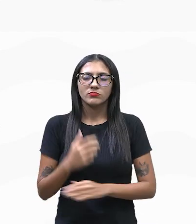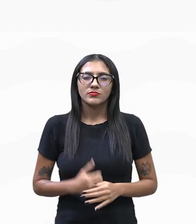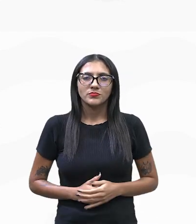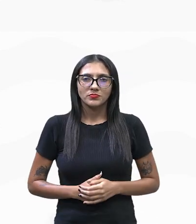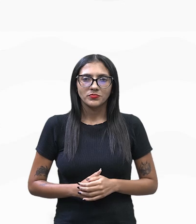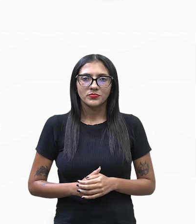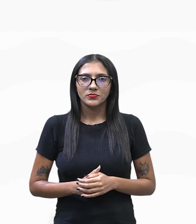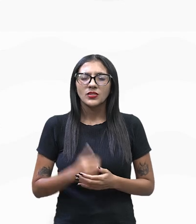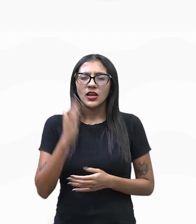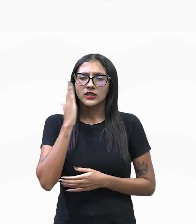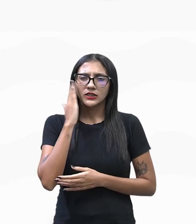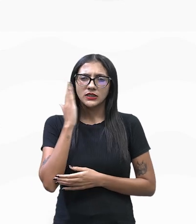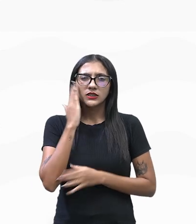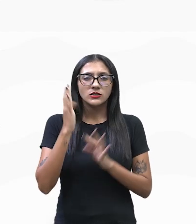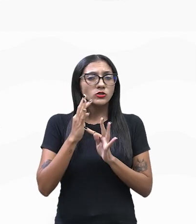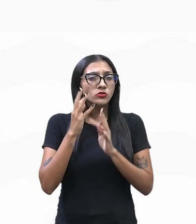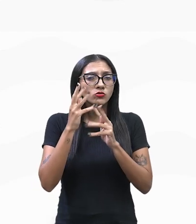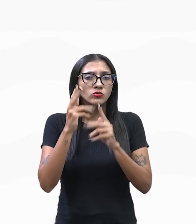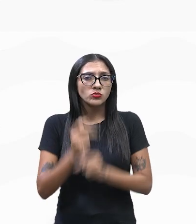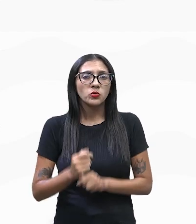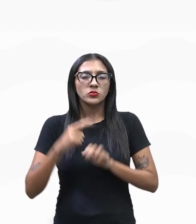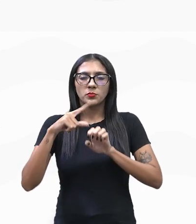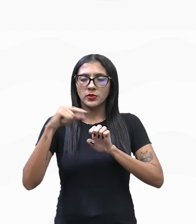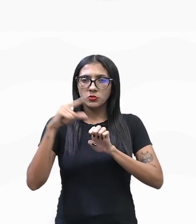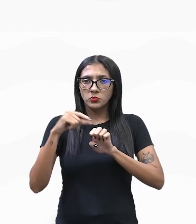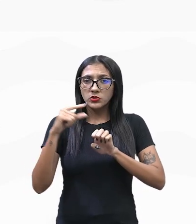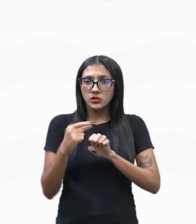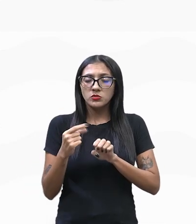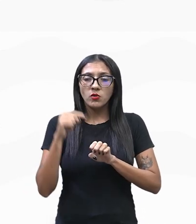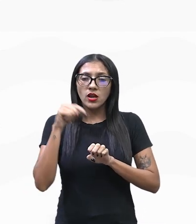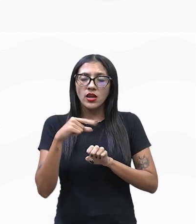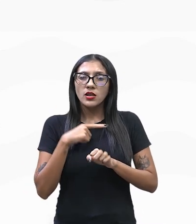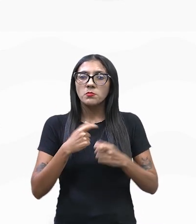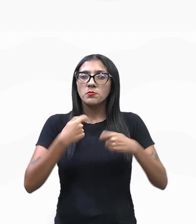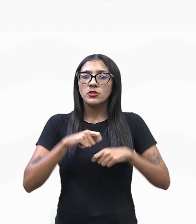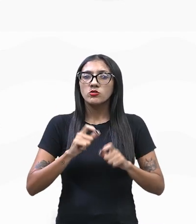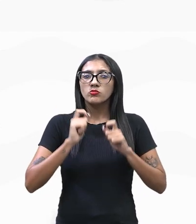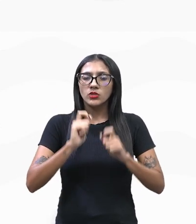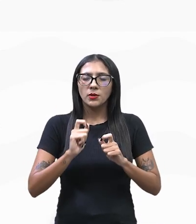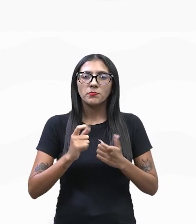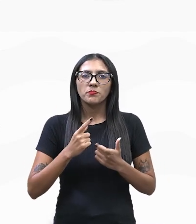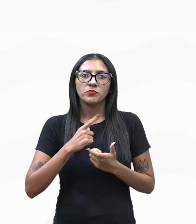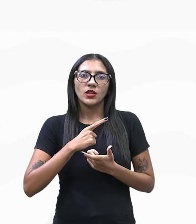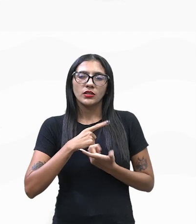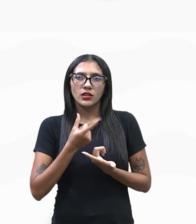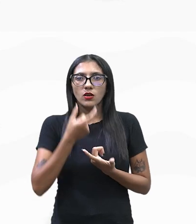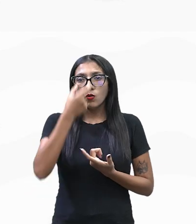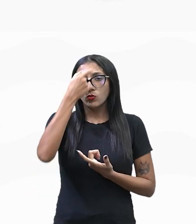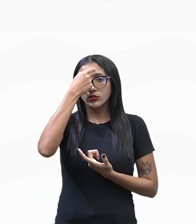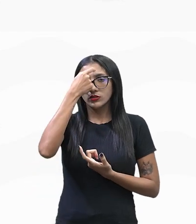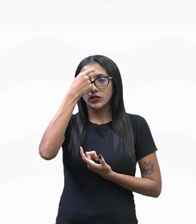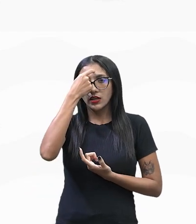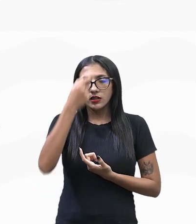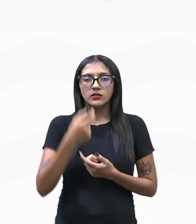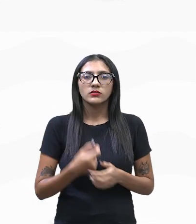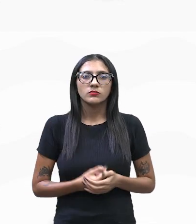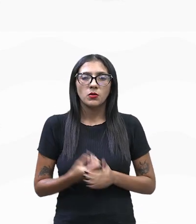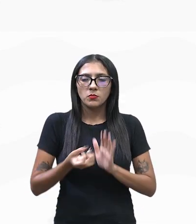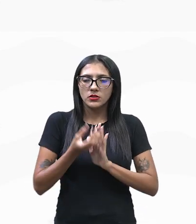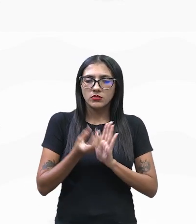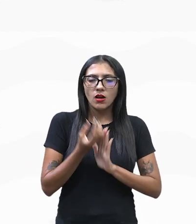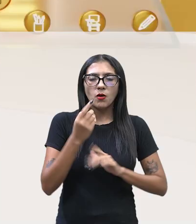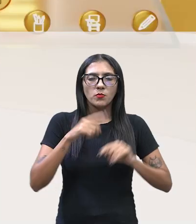todo empreendedorismo, né, professora, precisa ser autossustentável. Né? Ele precisa gerar